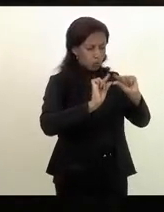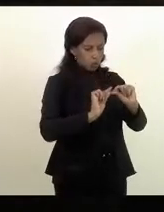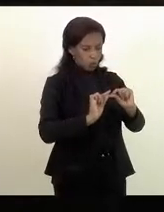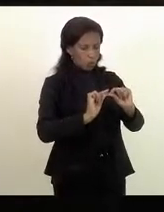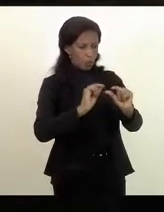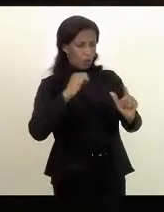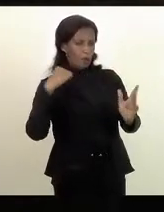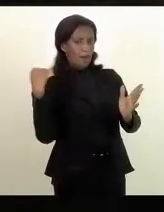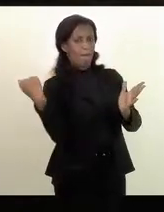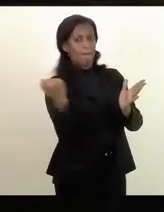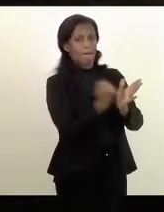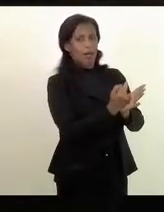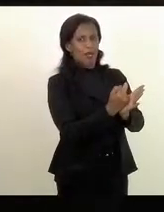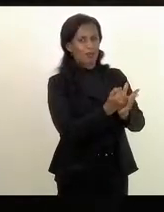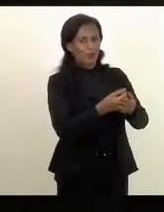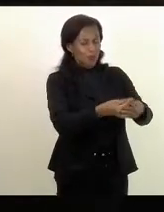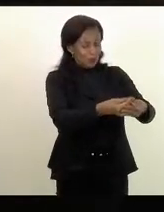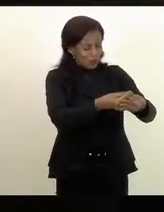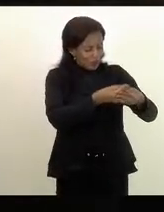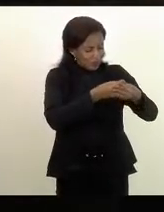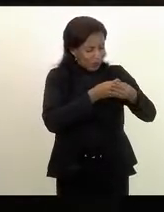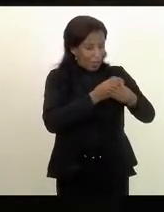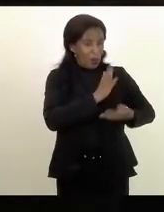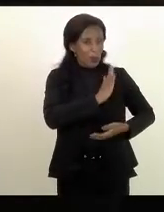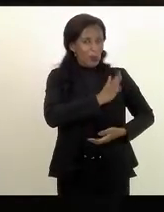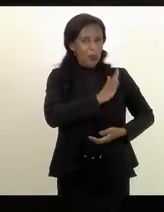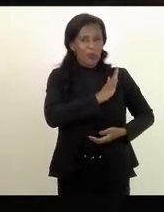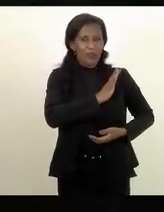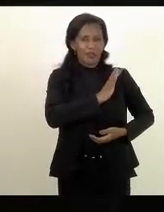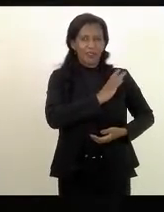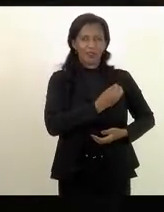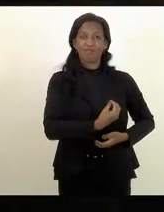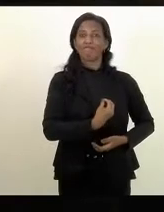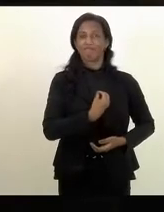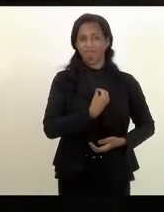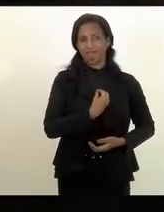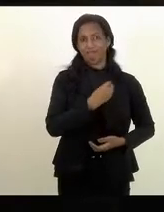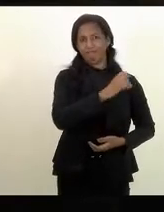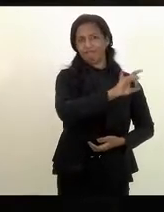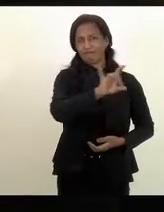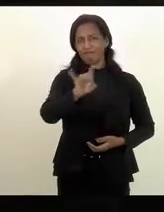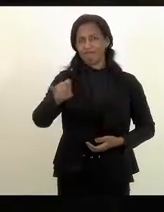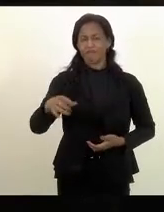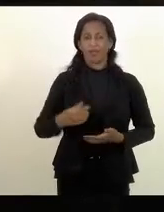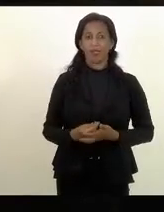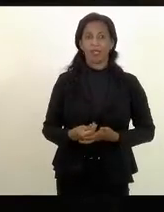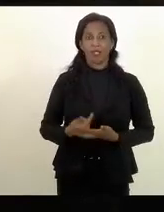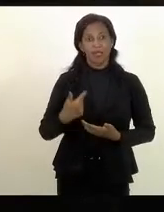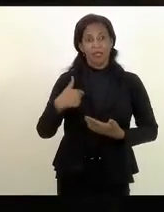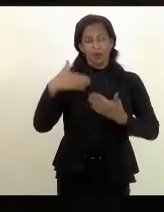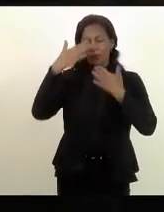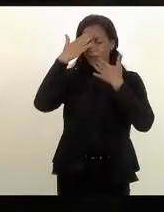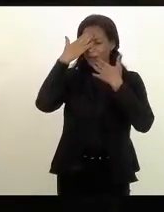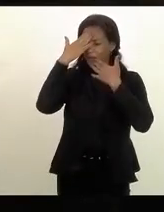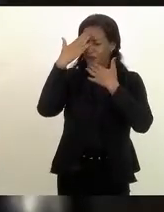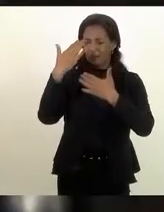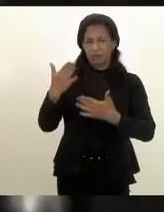coração dessas vidas e eu termino a minha fala agradecendo a reflexão do deputado Otila Nunes